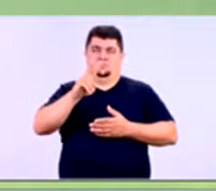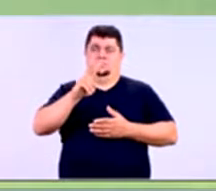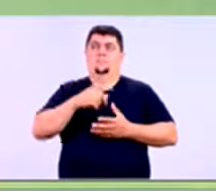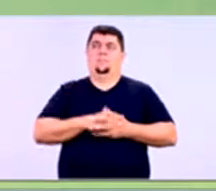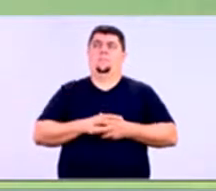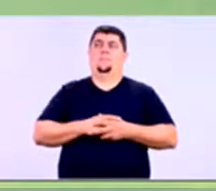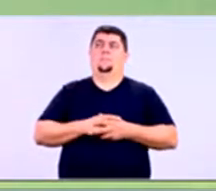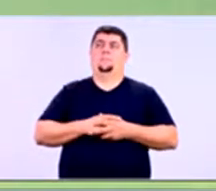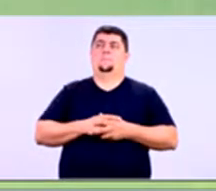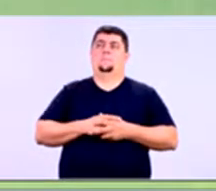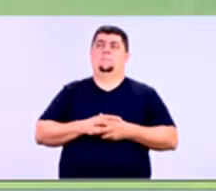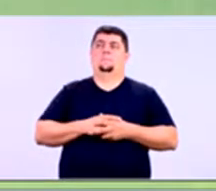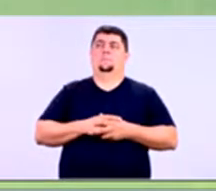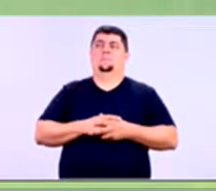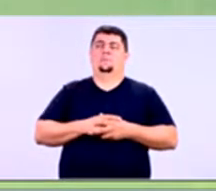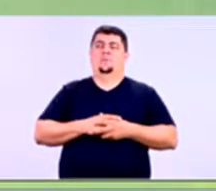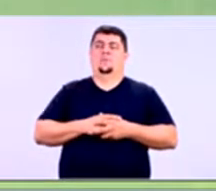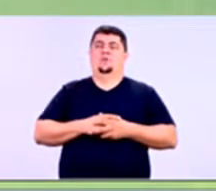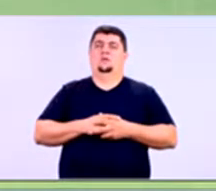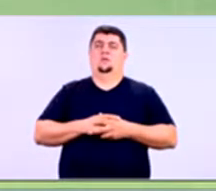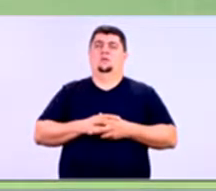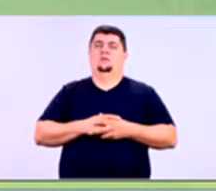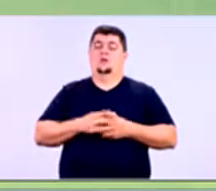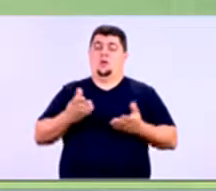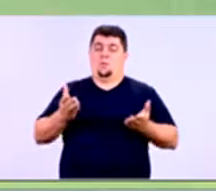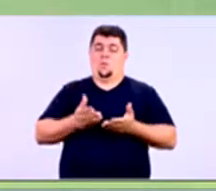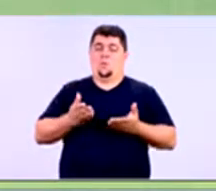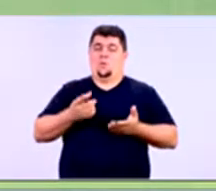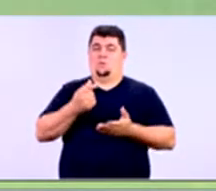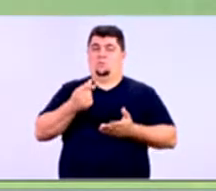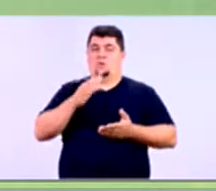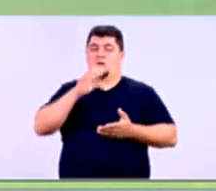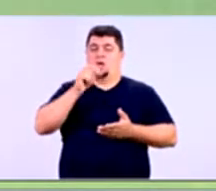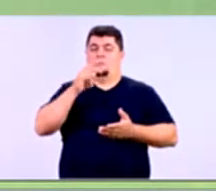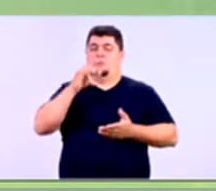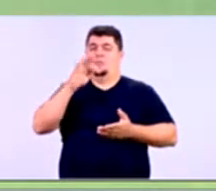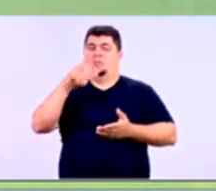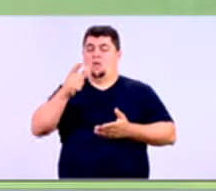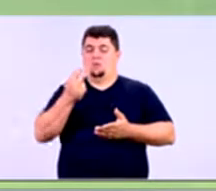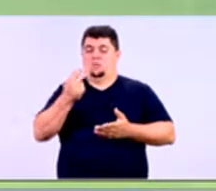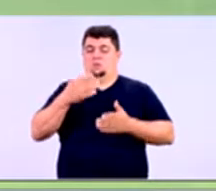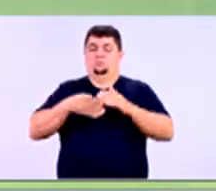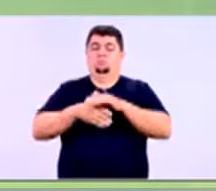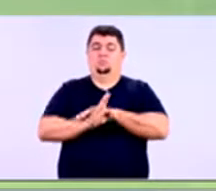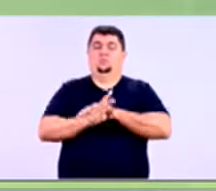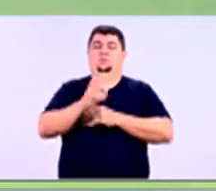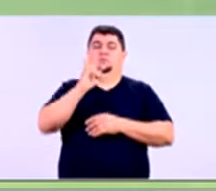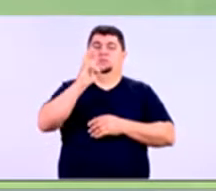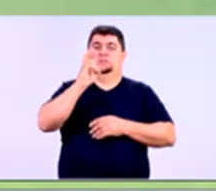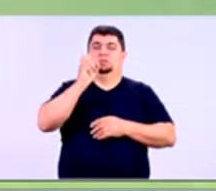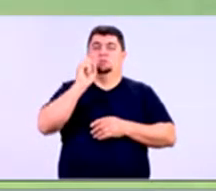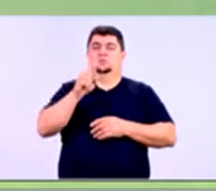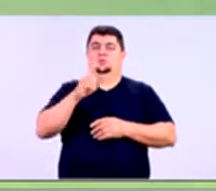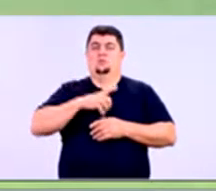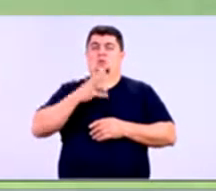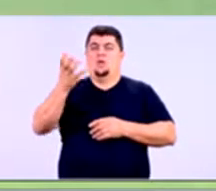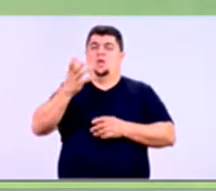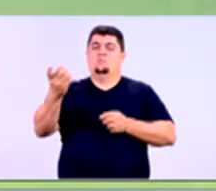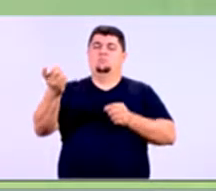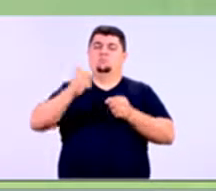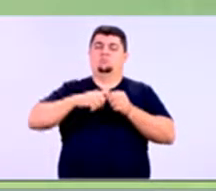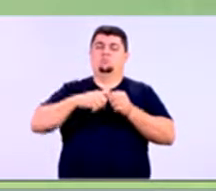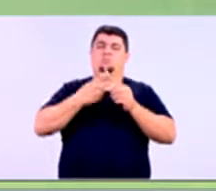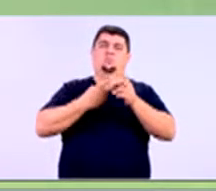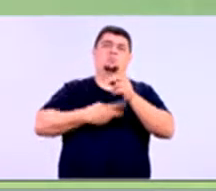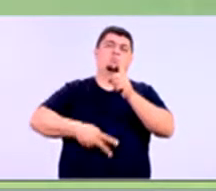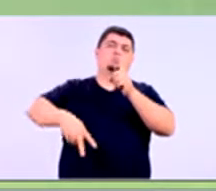R$5.000. Então esse é o valor presente, ou seja, o capital que ele investiu. E aí ele quer um retorno no futuro, que é o que a gente